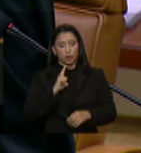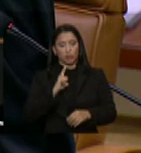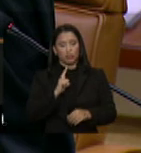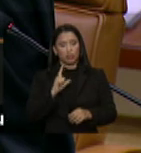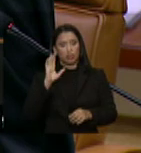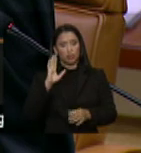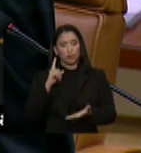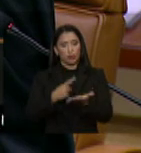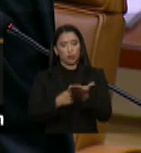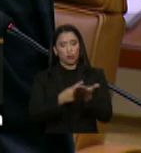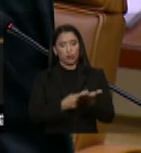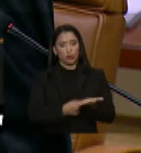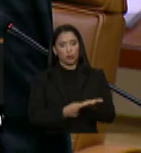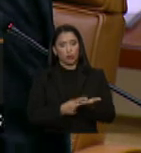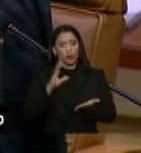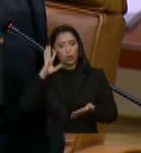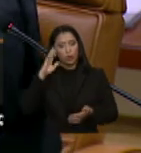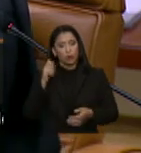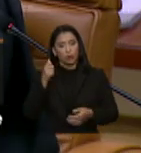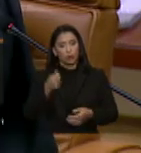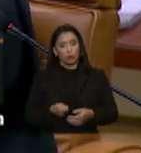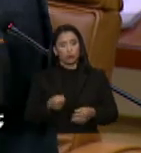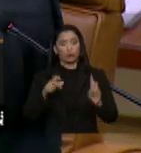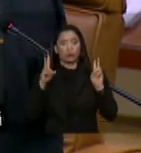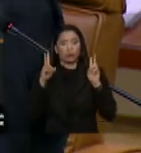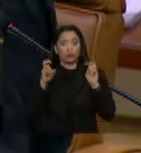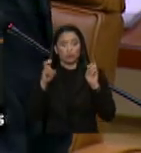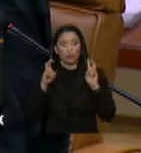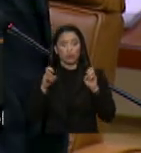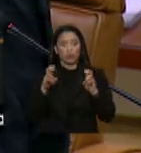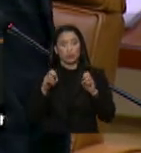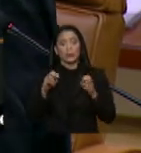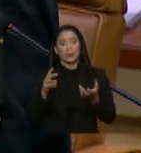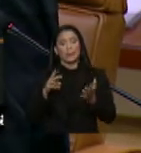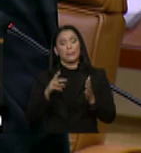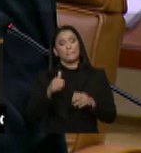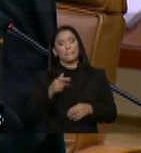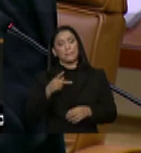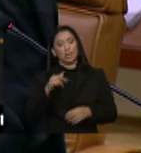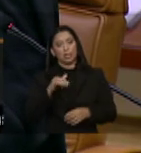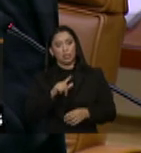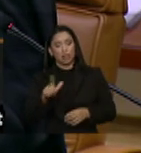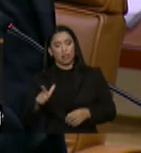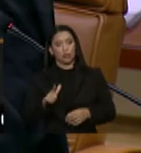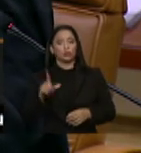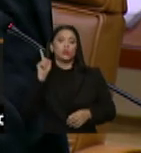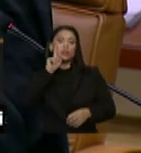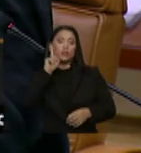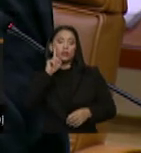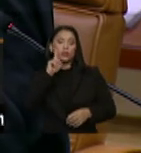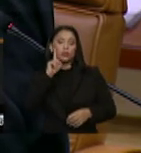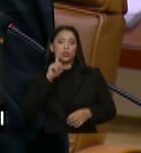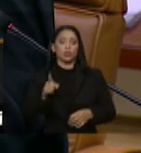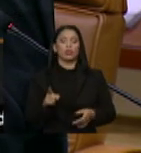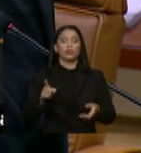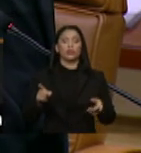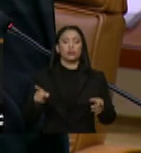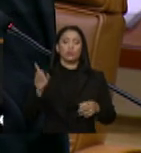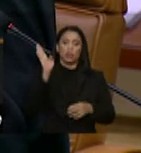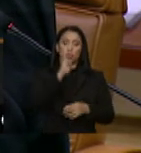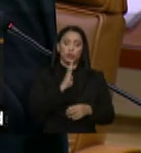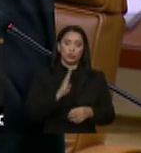de assistência judiciária em matéria penal entre o Brasil e o Governo dos Estados Unidos da América ou emilac